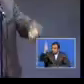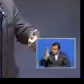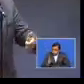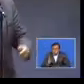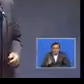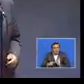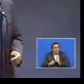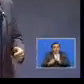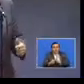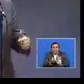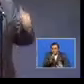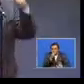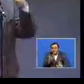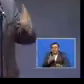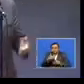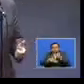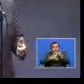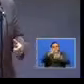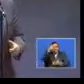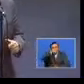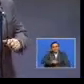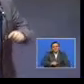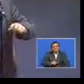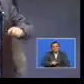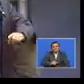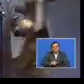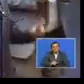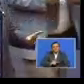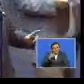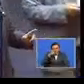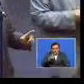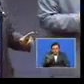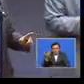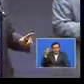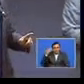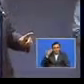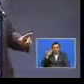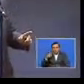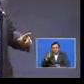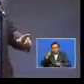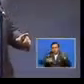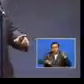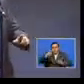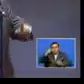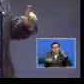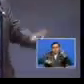bem esse espírito autoritário por trás desse discurso